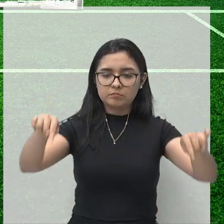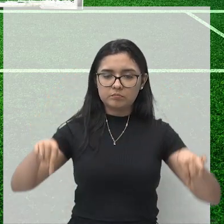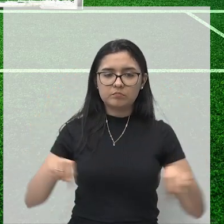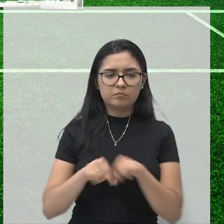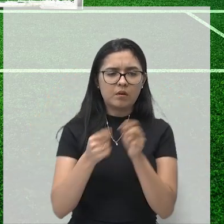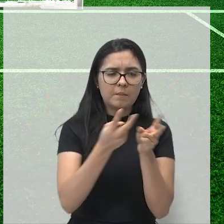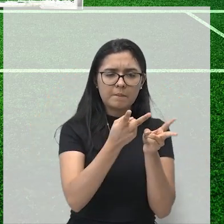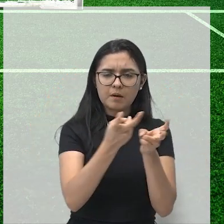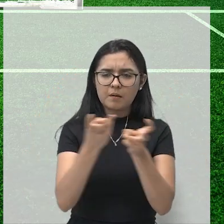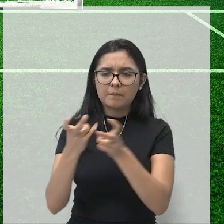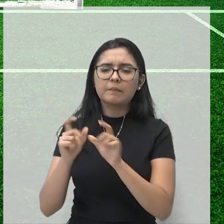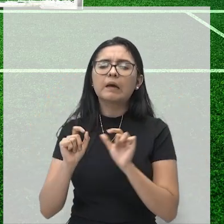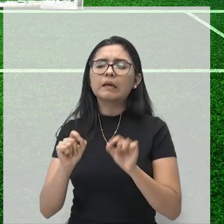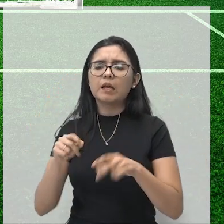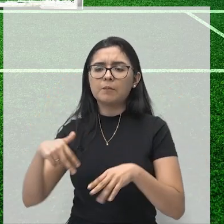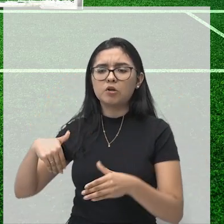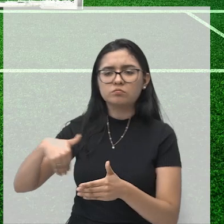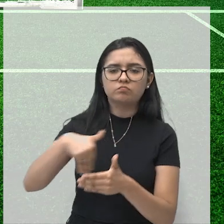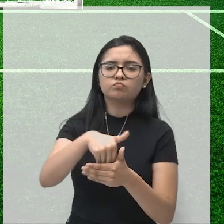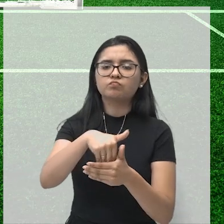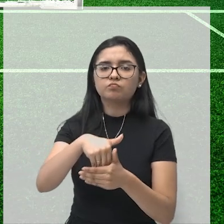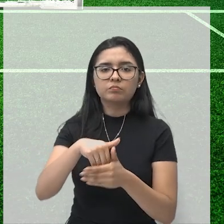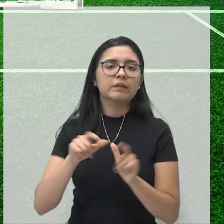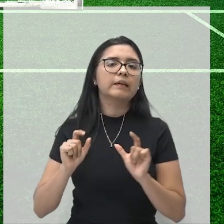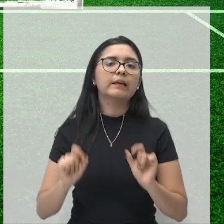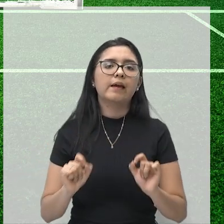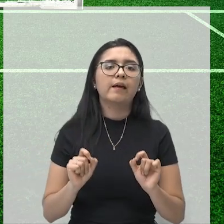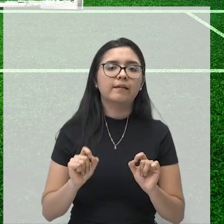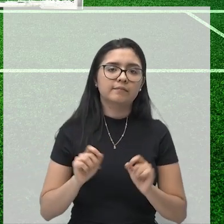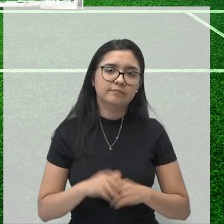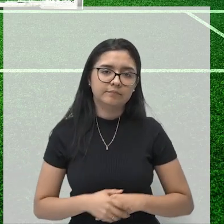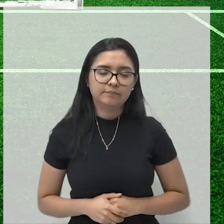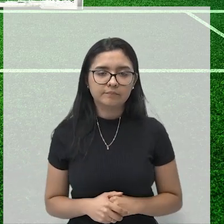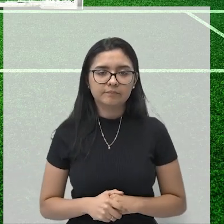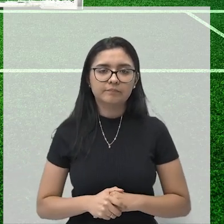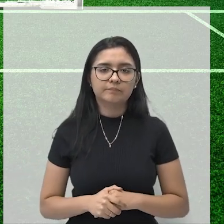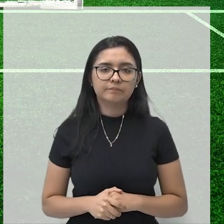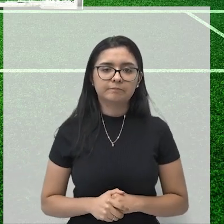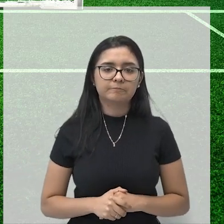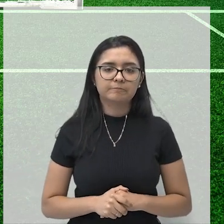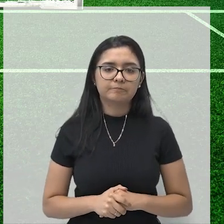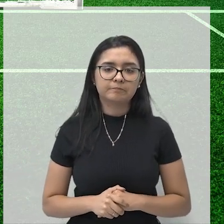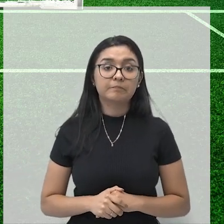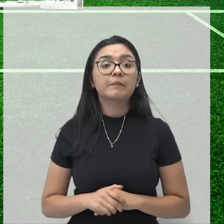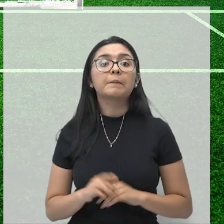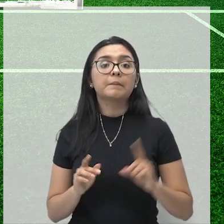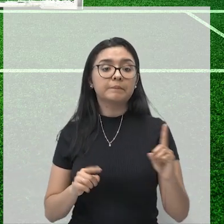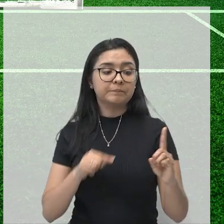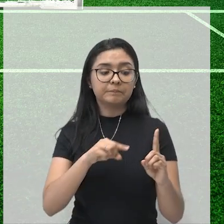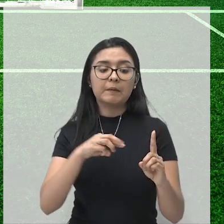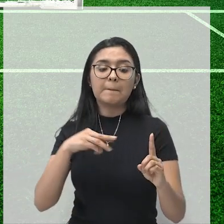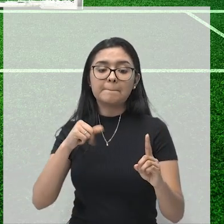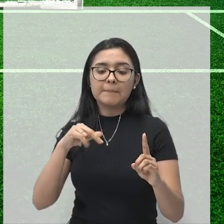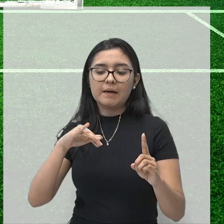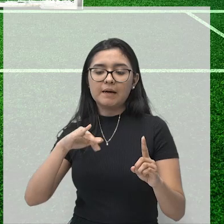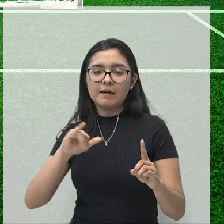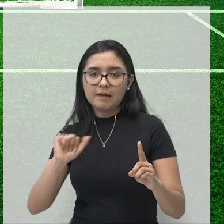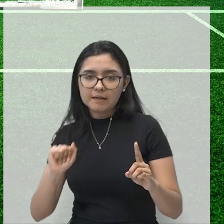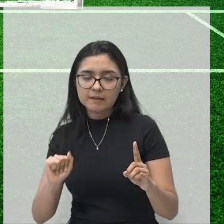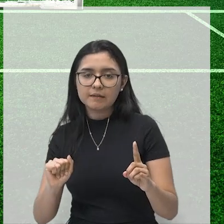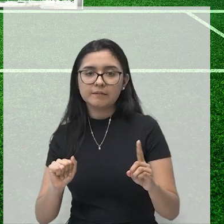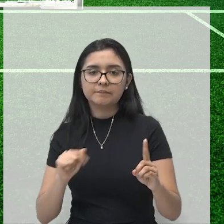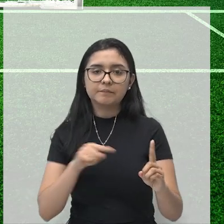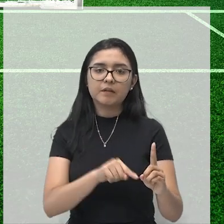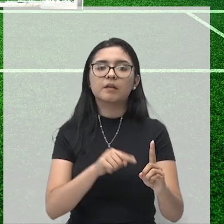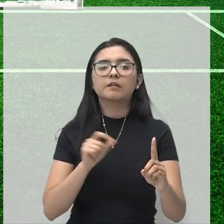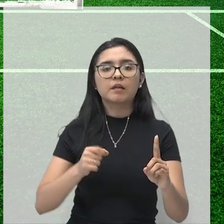e ver para quem ele pode dar o passe. Para quem ele dá o passe? Isso mesmo, para Maria. A Maria ela está